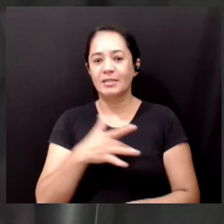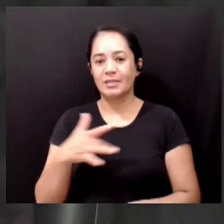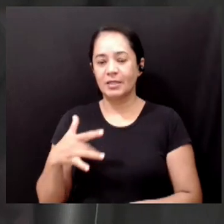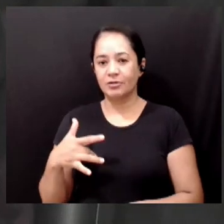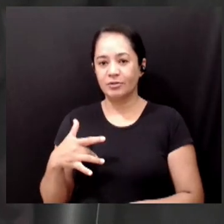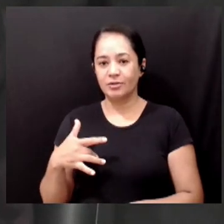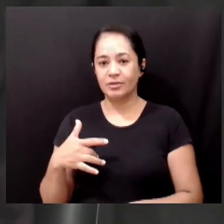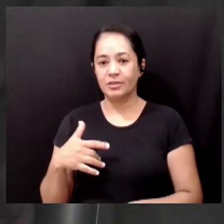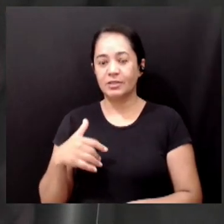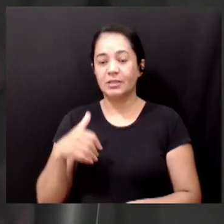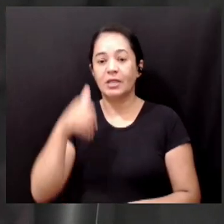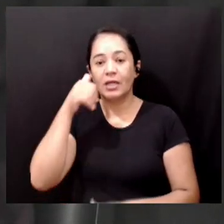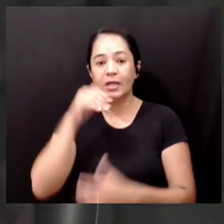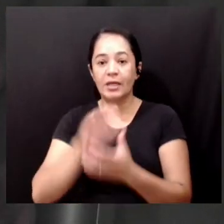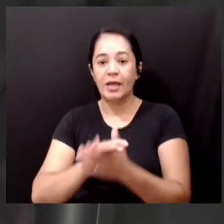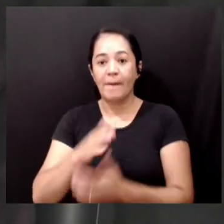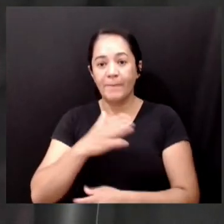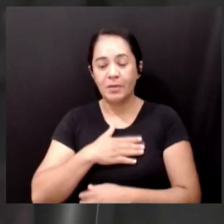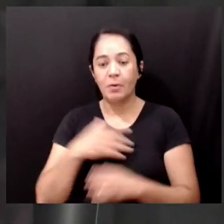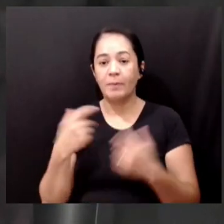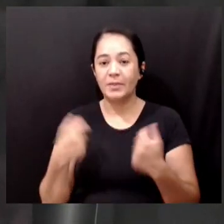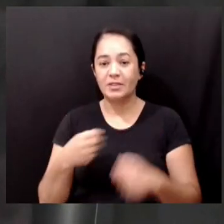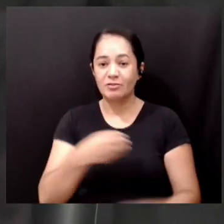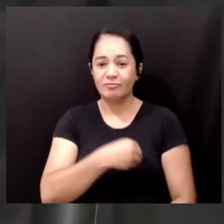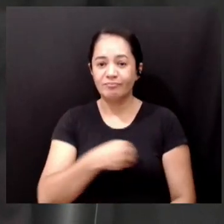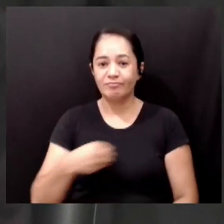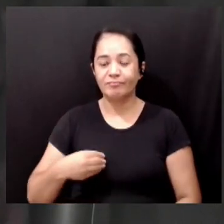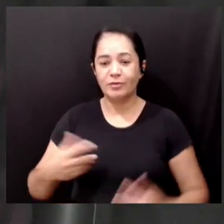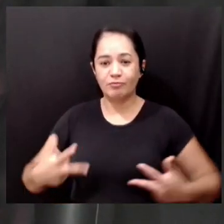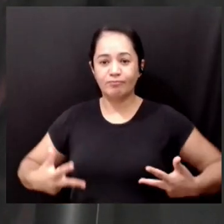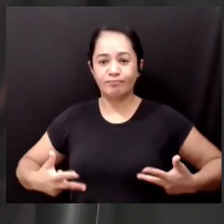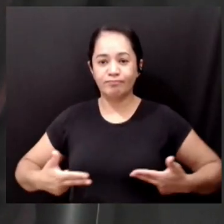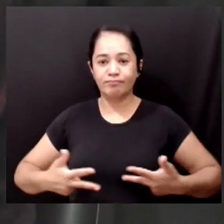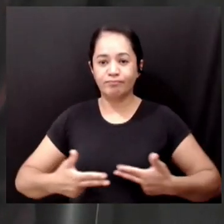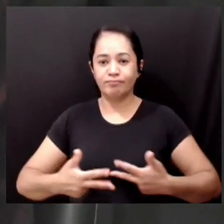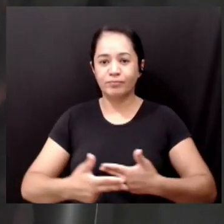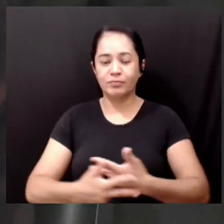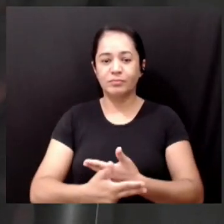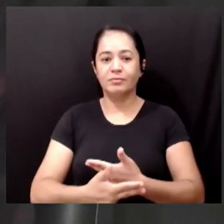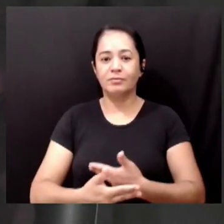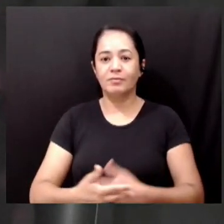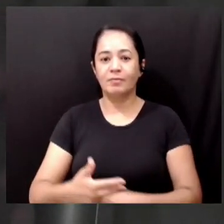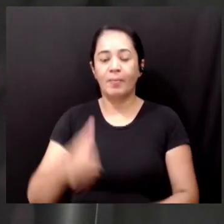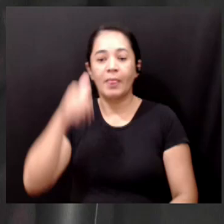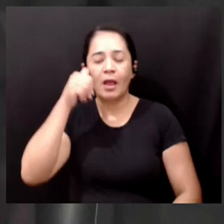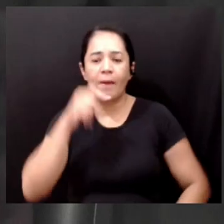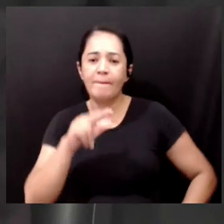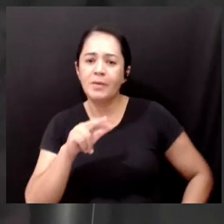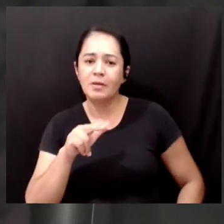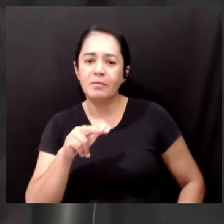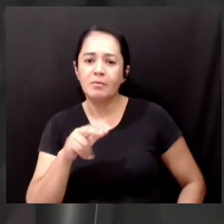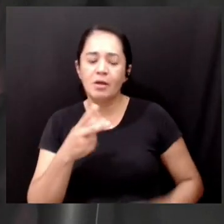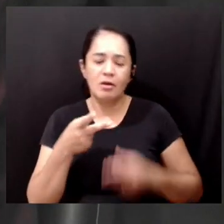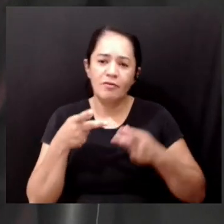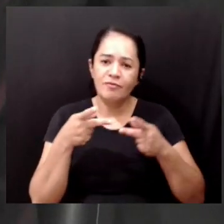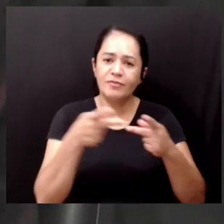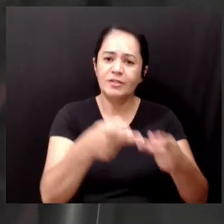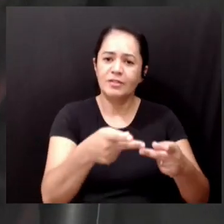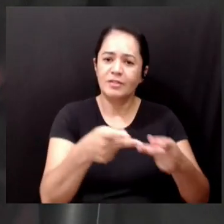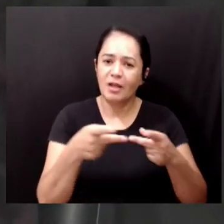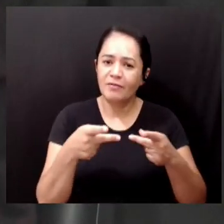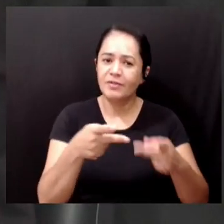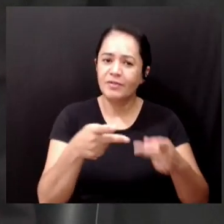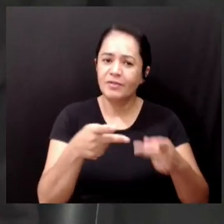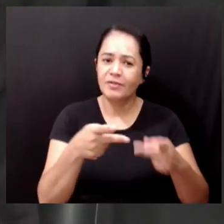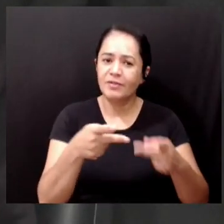cirúrgico. E nesse momento que ela passou pelo processo cirúrgico, minha irmã ficou visitando ela, ajudando ela, participou, inclusive,